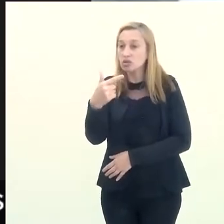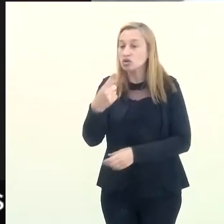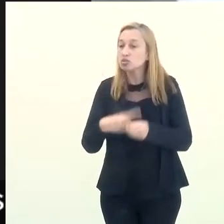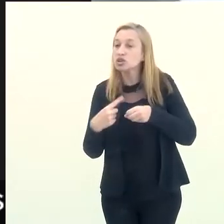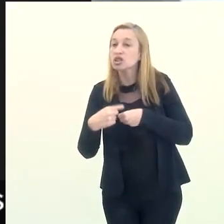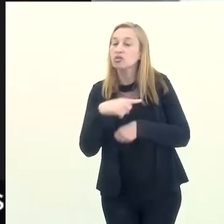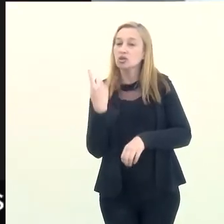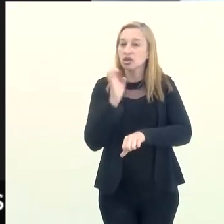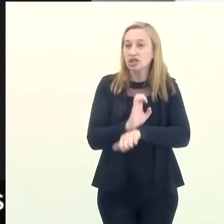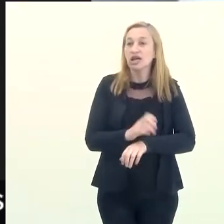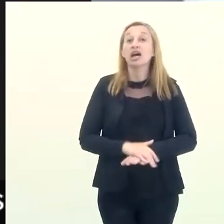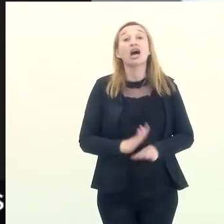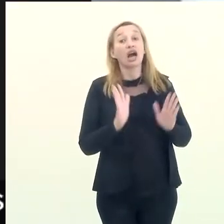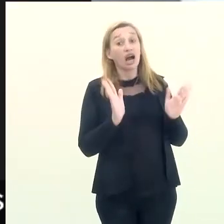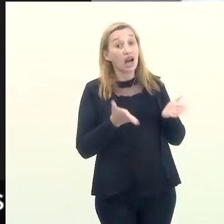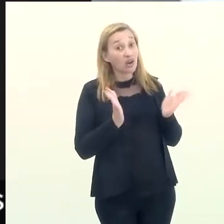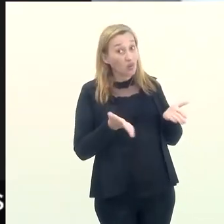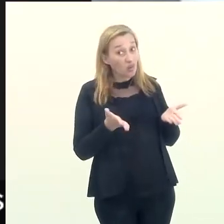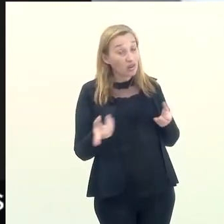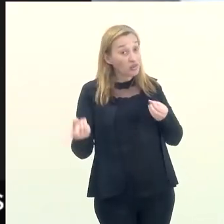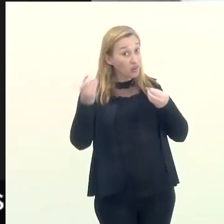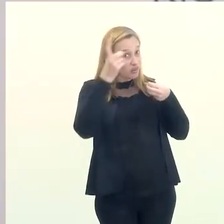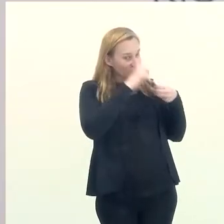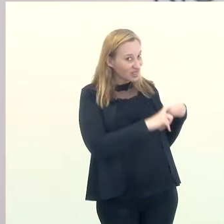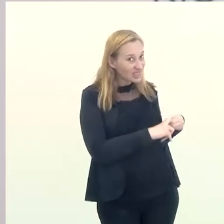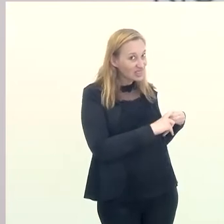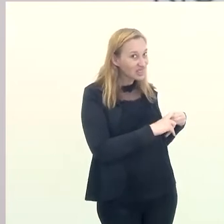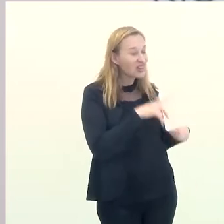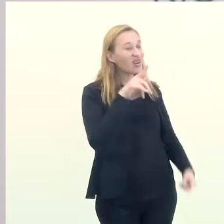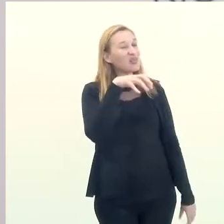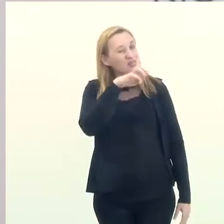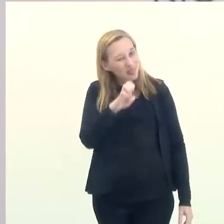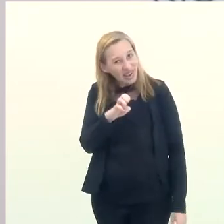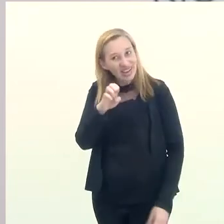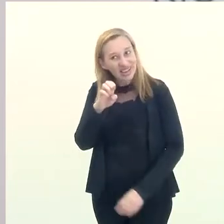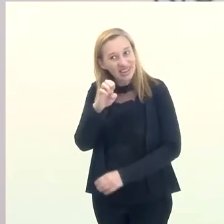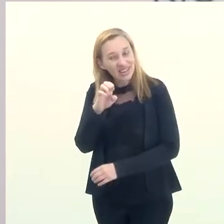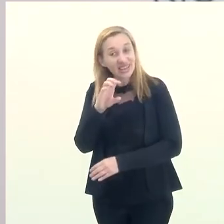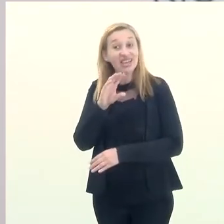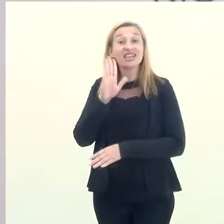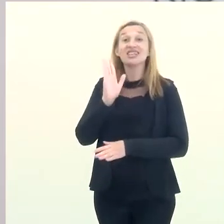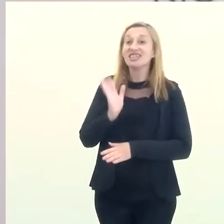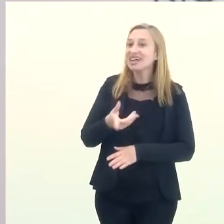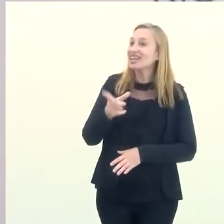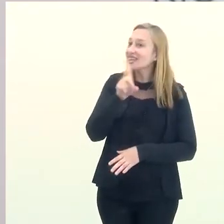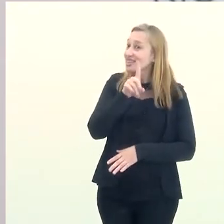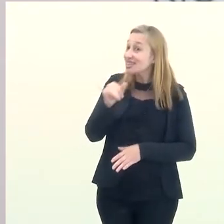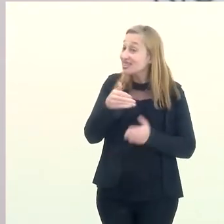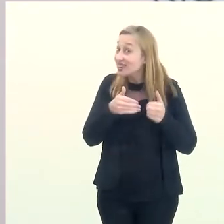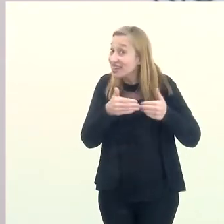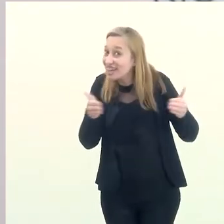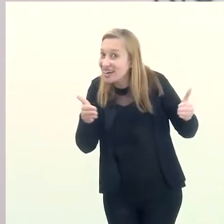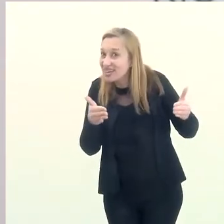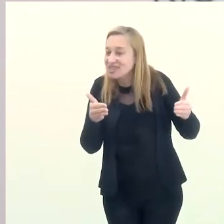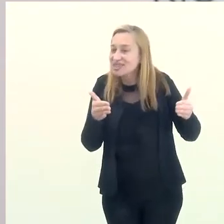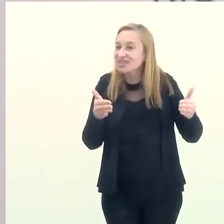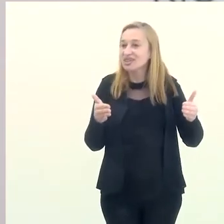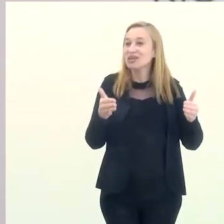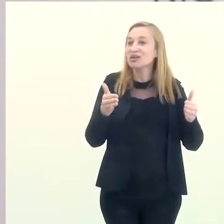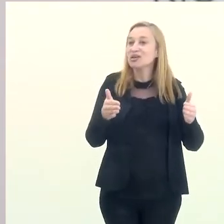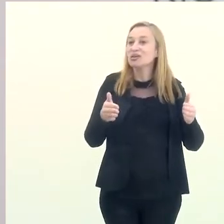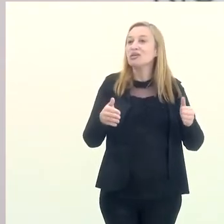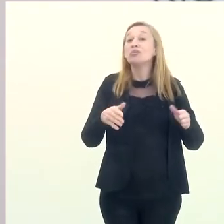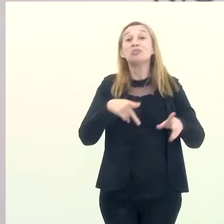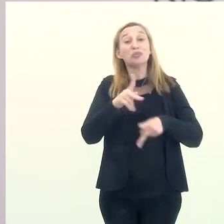92 municípios aqui do nosso estado. Agora, voltando, né, ao parque em si, já tem data para a inauguração, para abrir